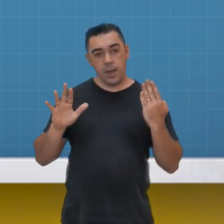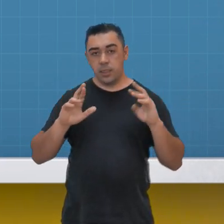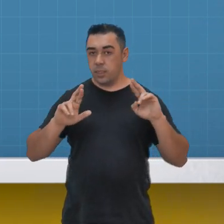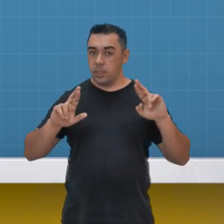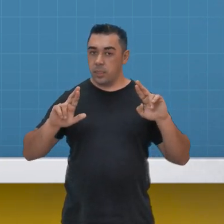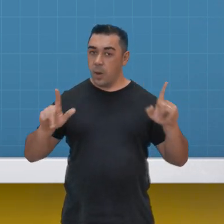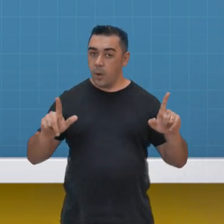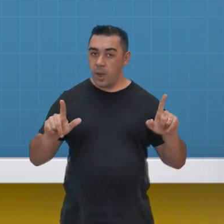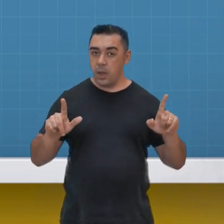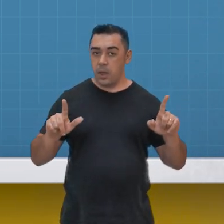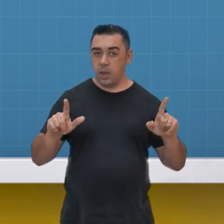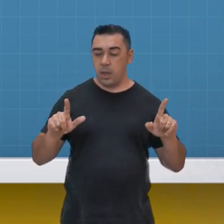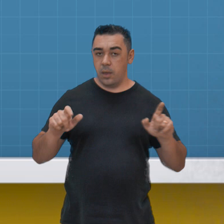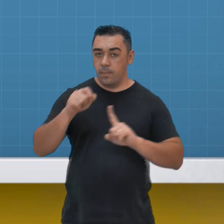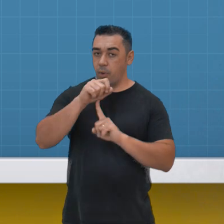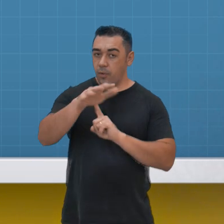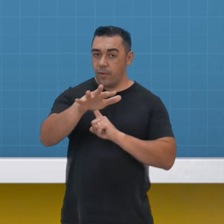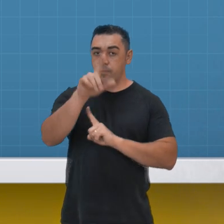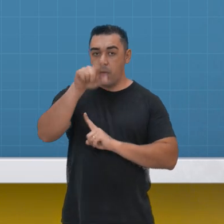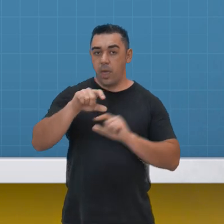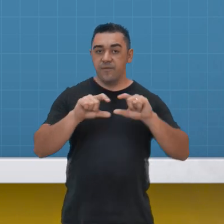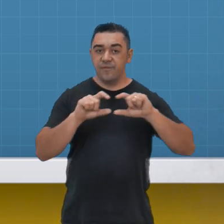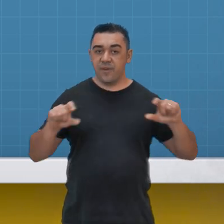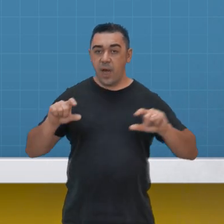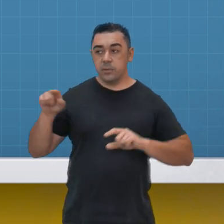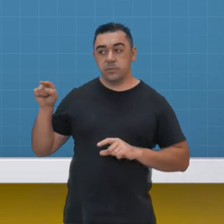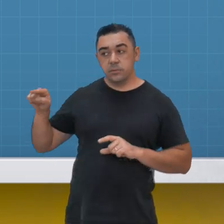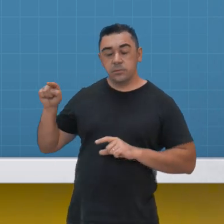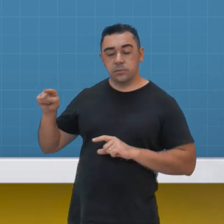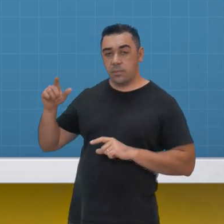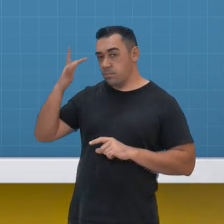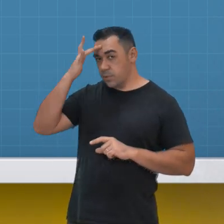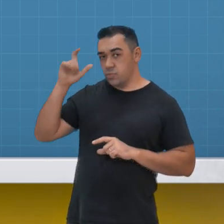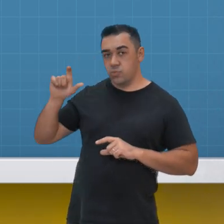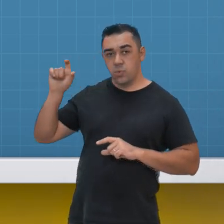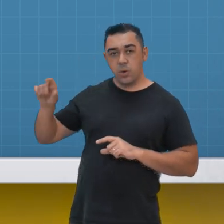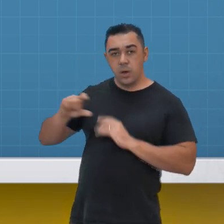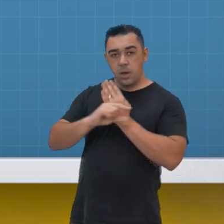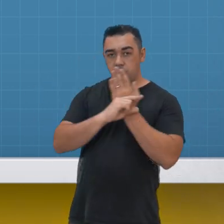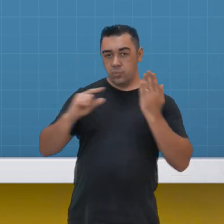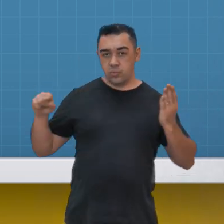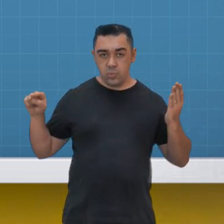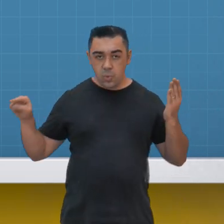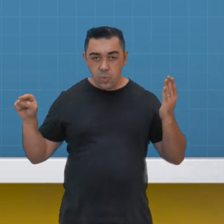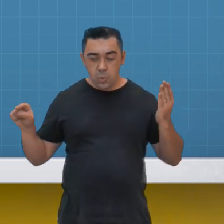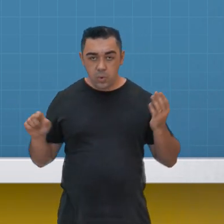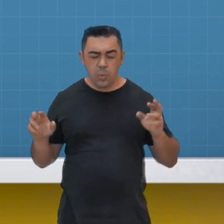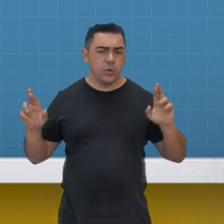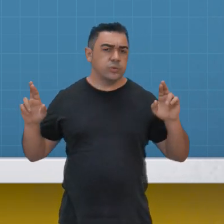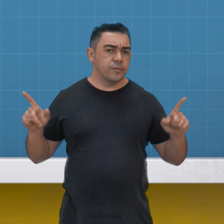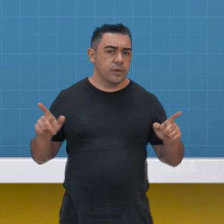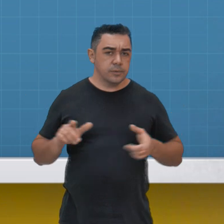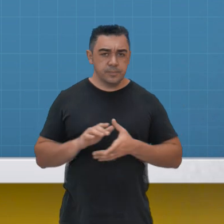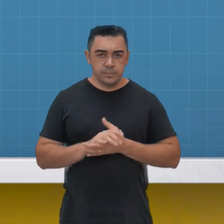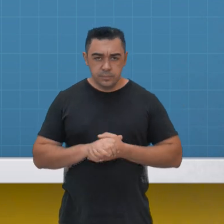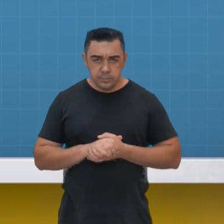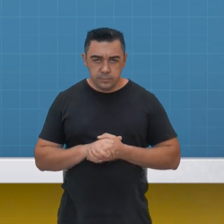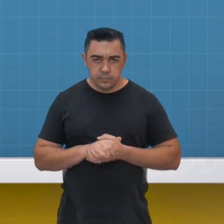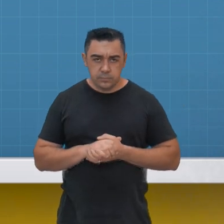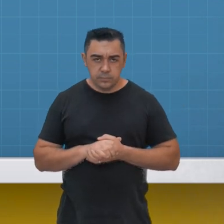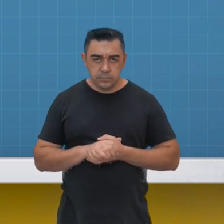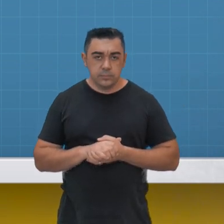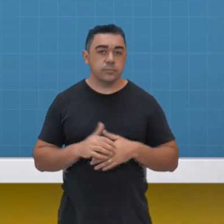não é provérbio, isso é uma frase da pessoa. Professora, mas então qual que é a diferença?